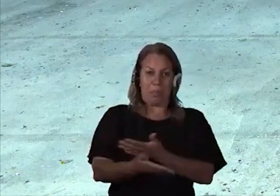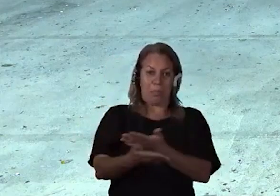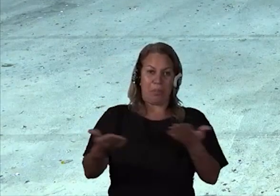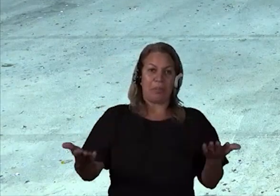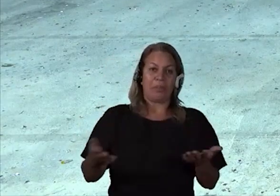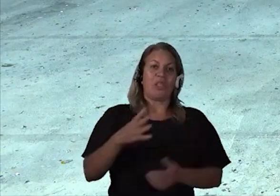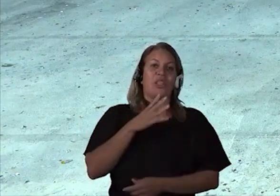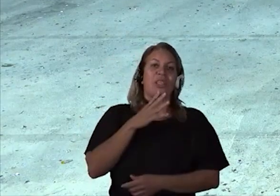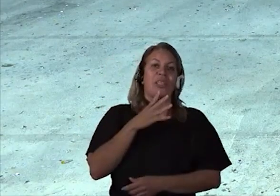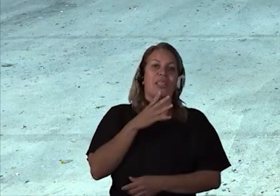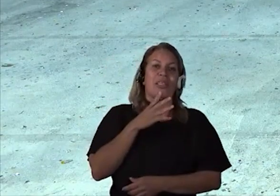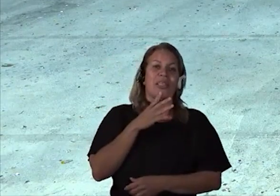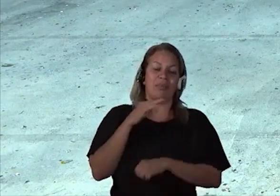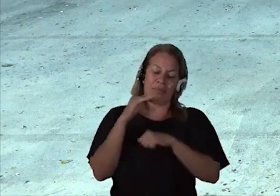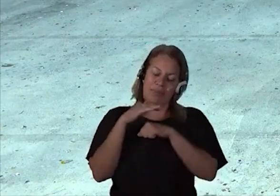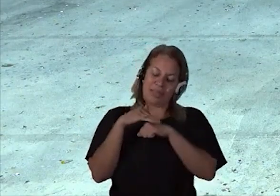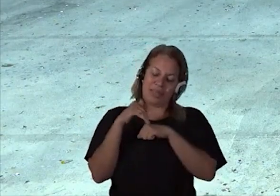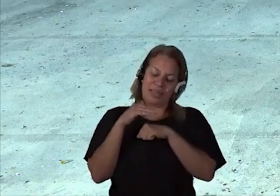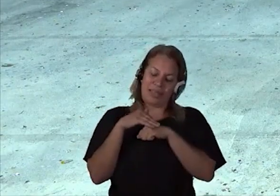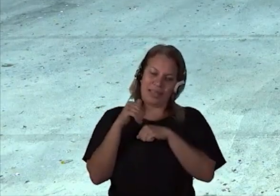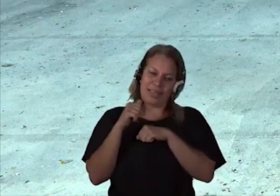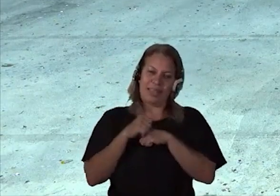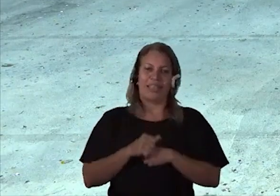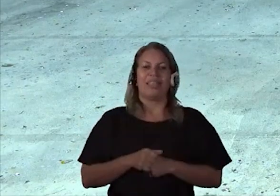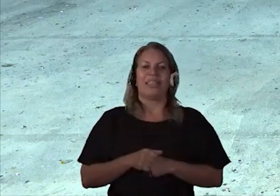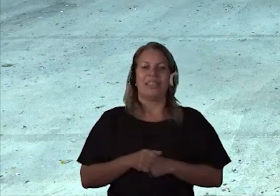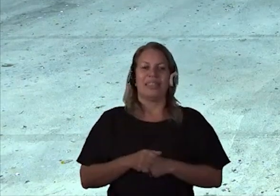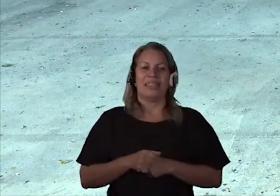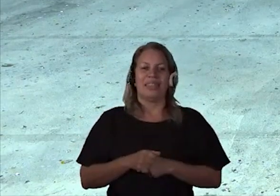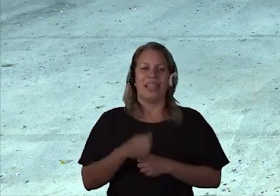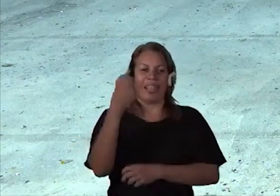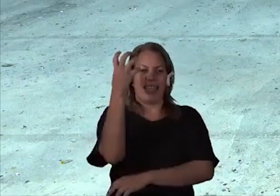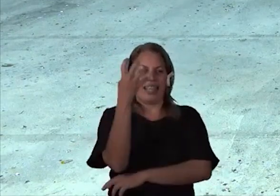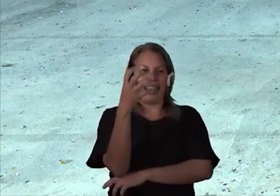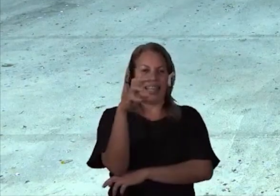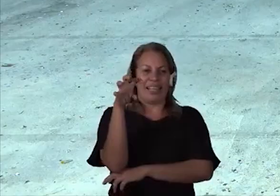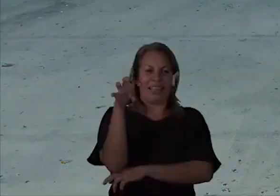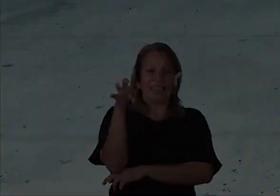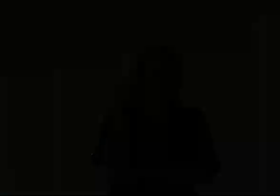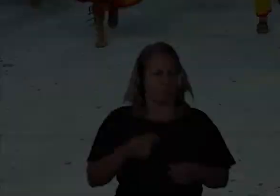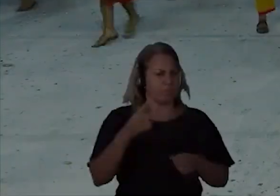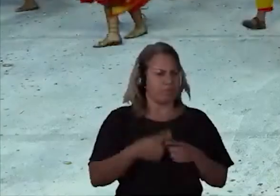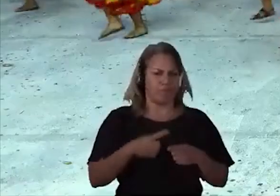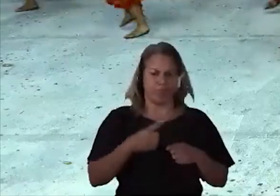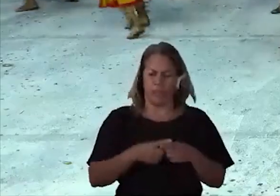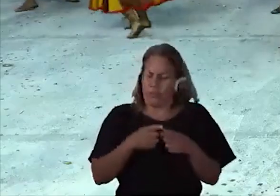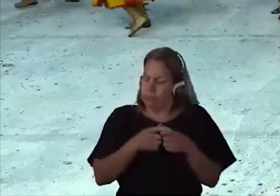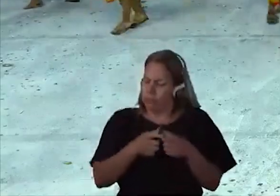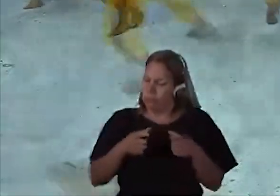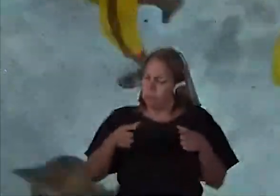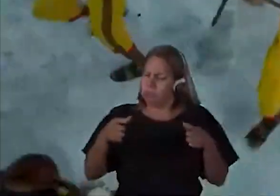Conheço nessa noite com muito carinho a quadrilha Elite do Cerrado.